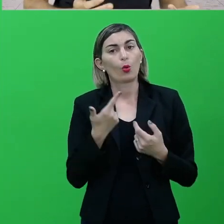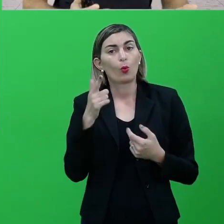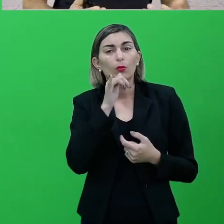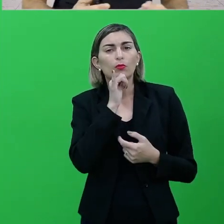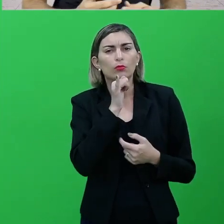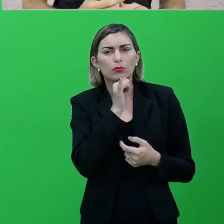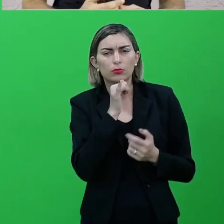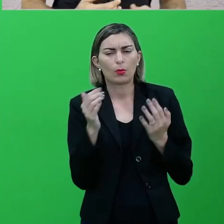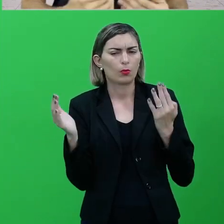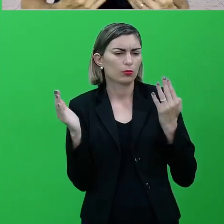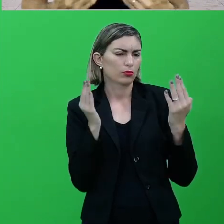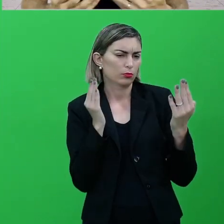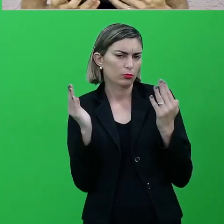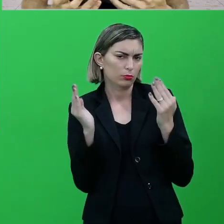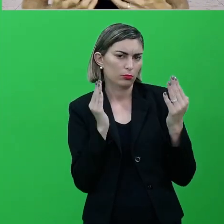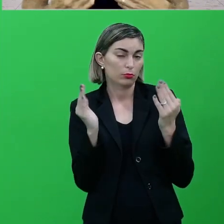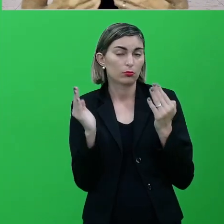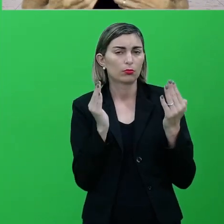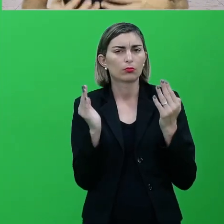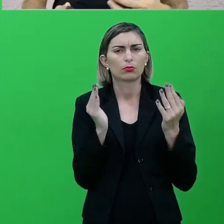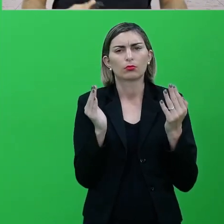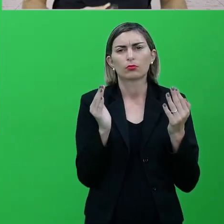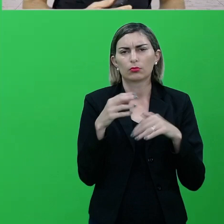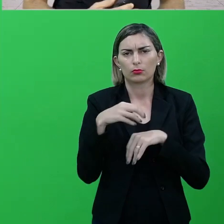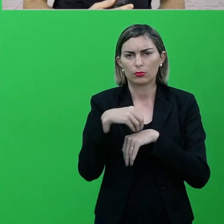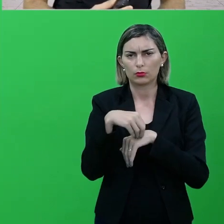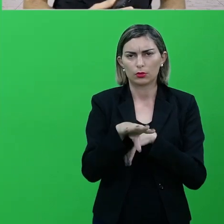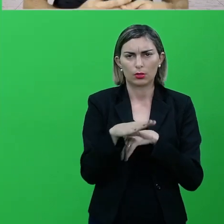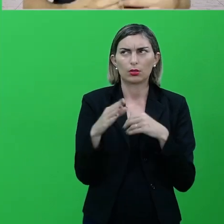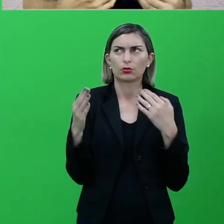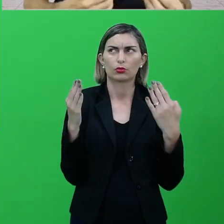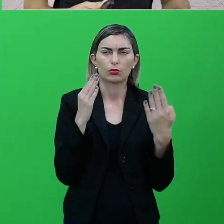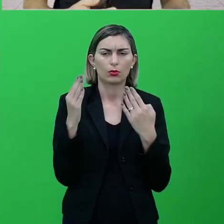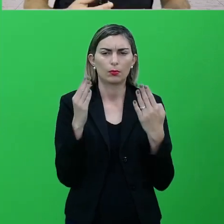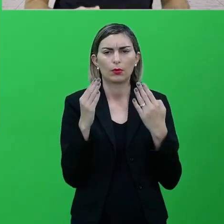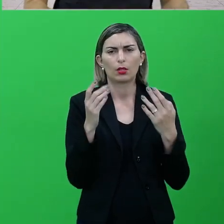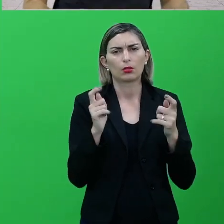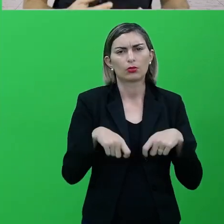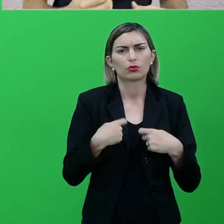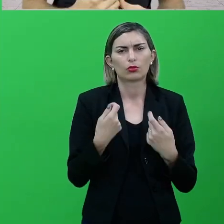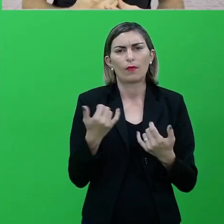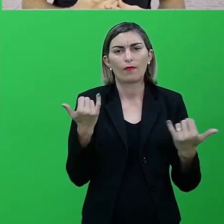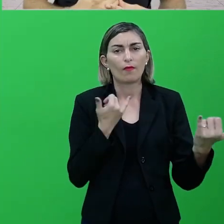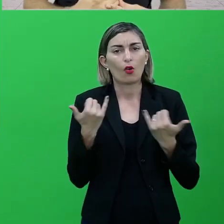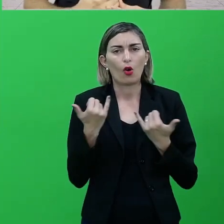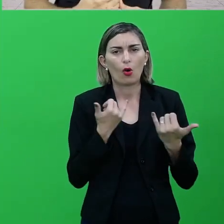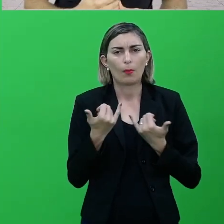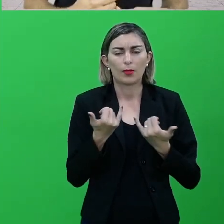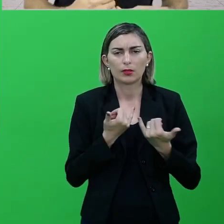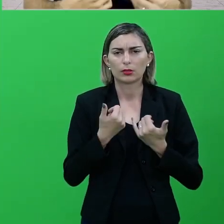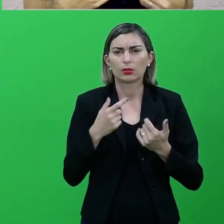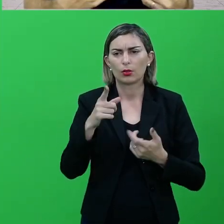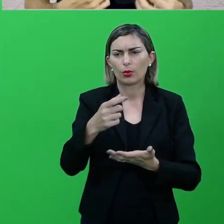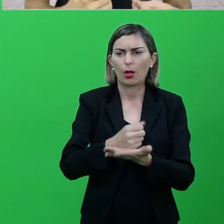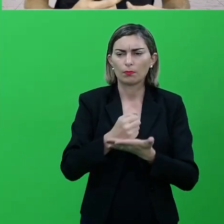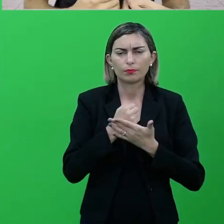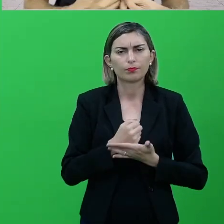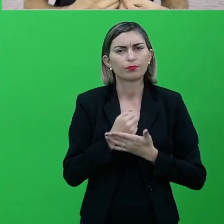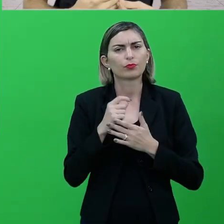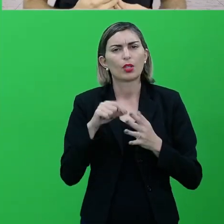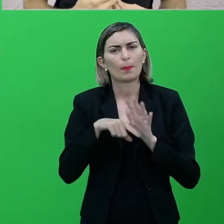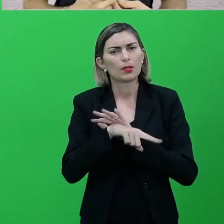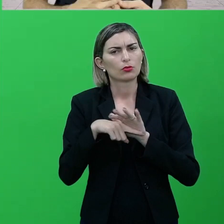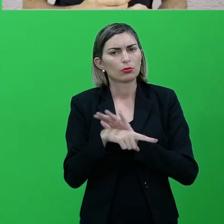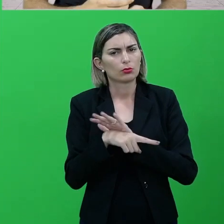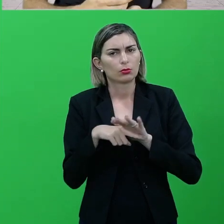né, dessa comparação, né, o que a gente traz a partir dessa comparação. As fontes de informação e os colaboradores. As pesquisas